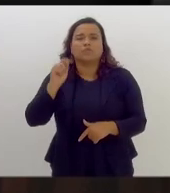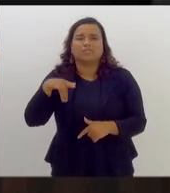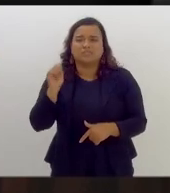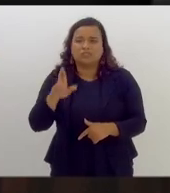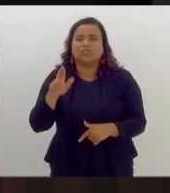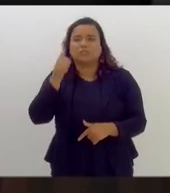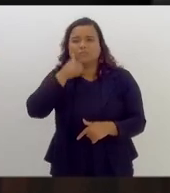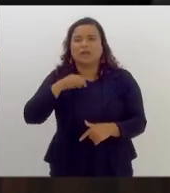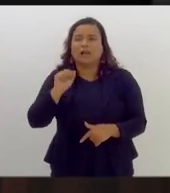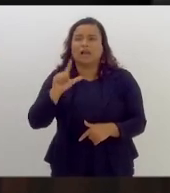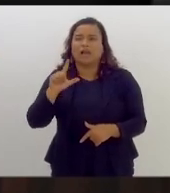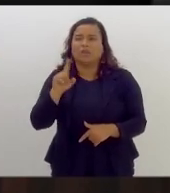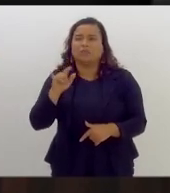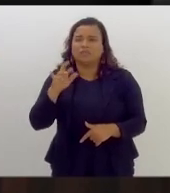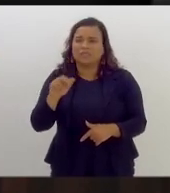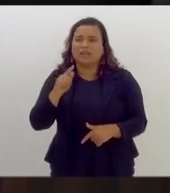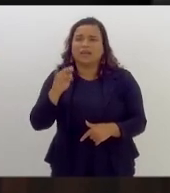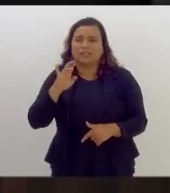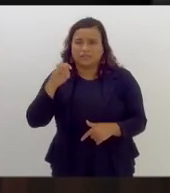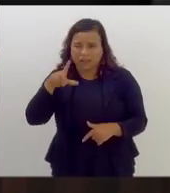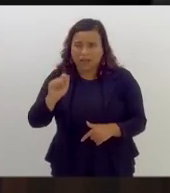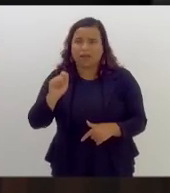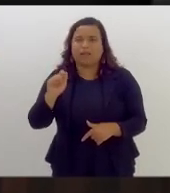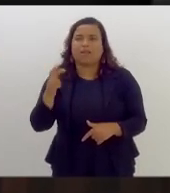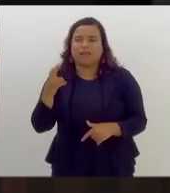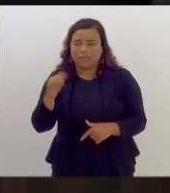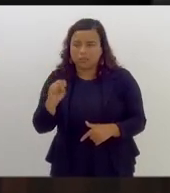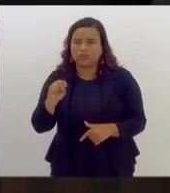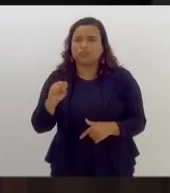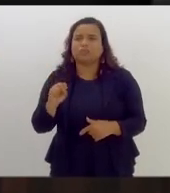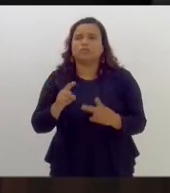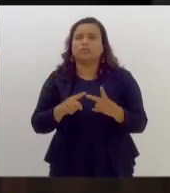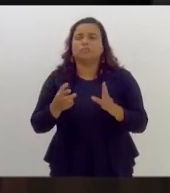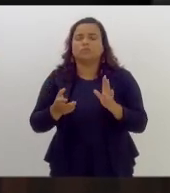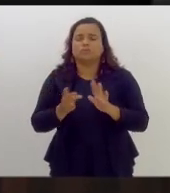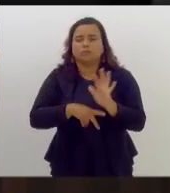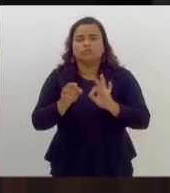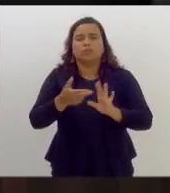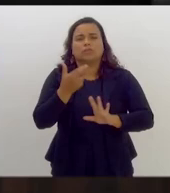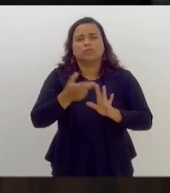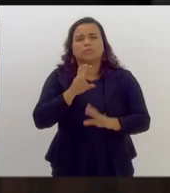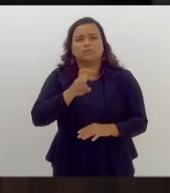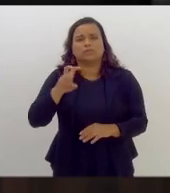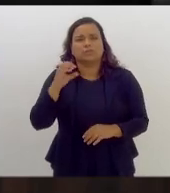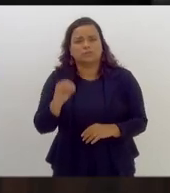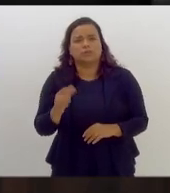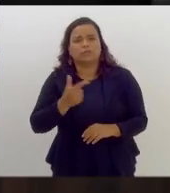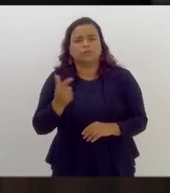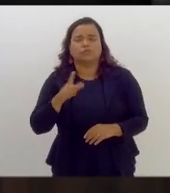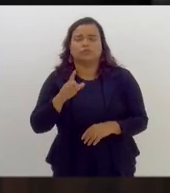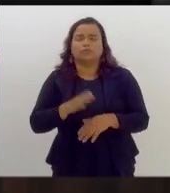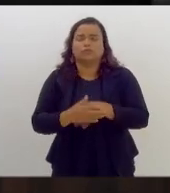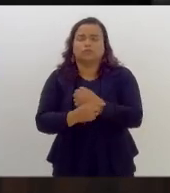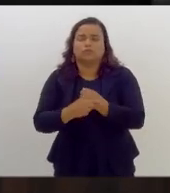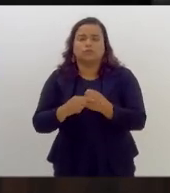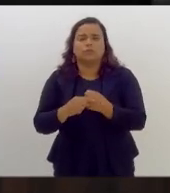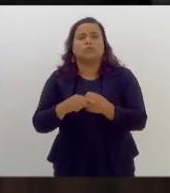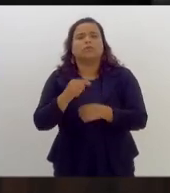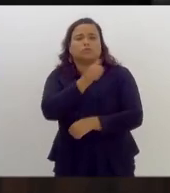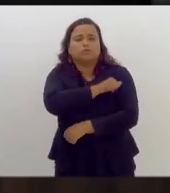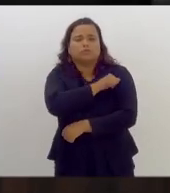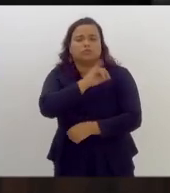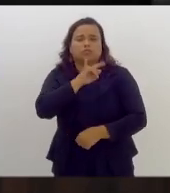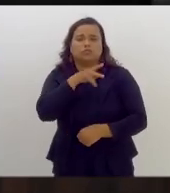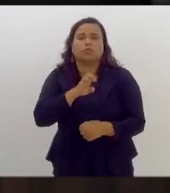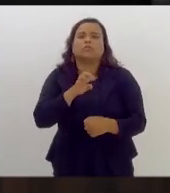Glacela Bull de Reis. Projeto de resolução 550 de 22, de autoria da deputada enfermeira Rejane, concede o